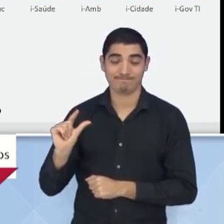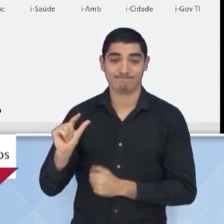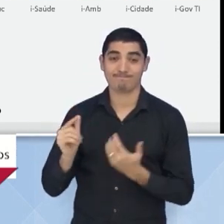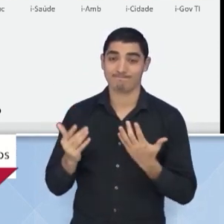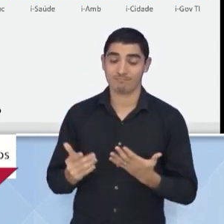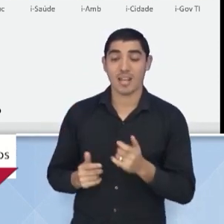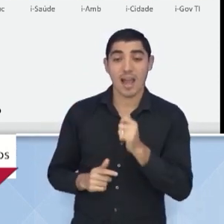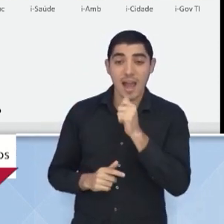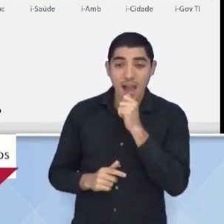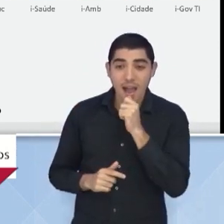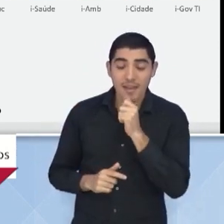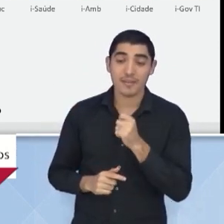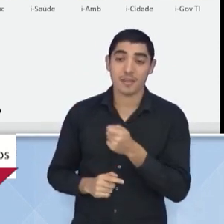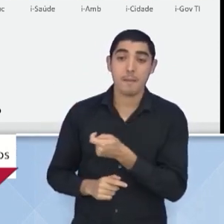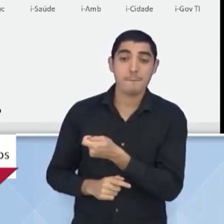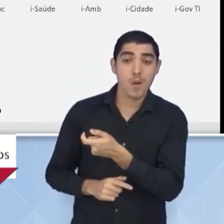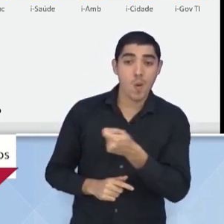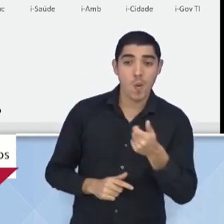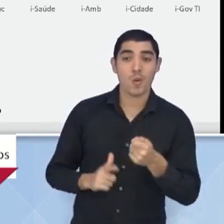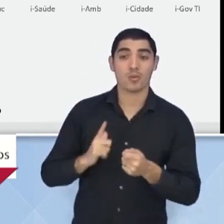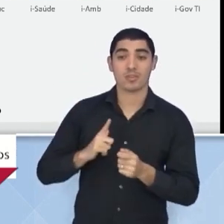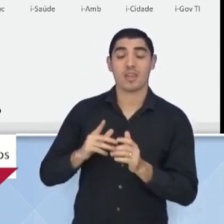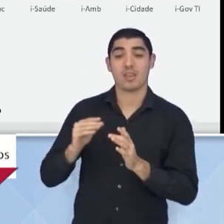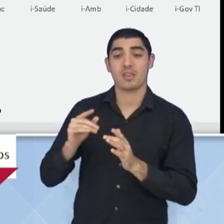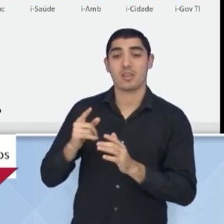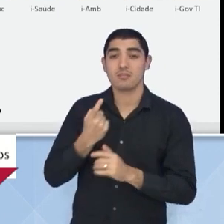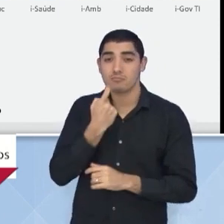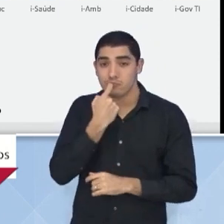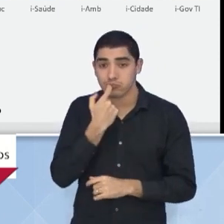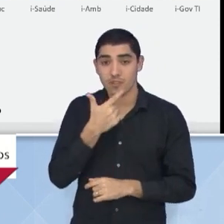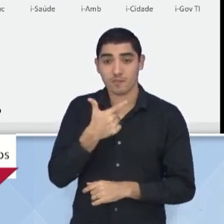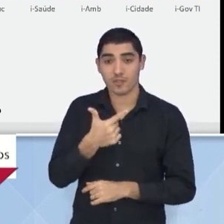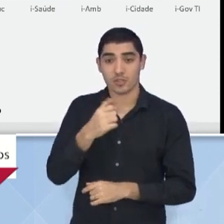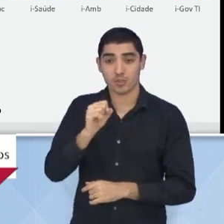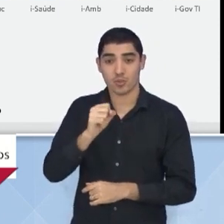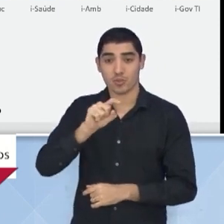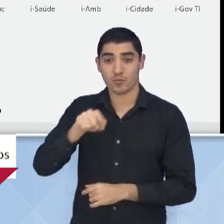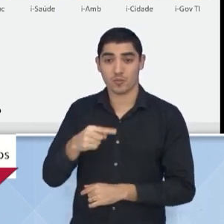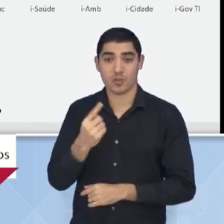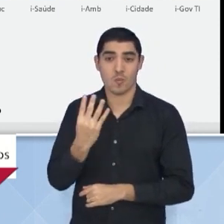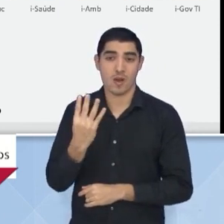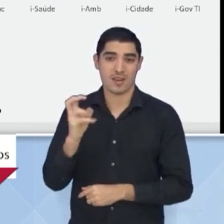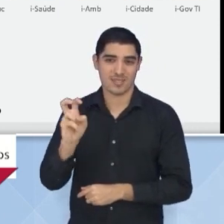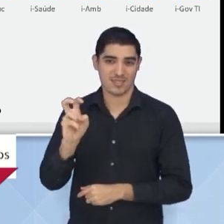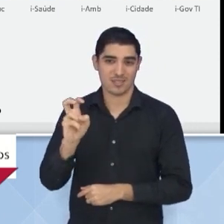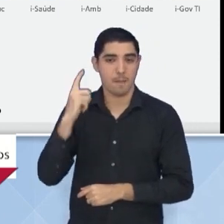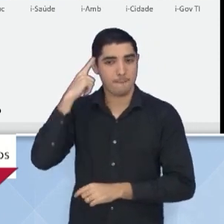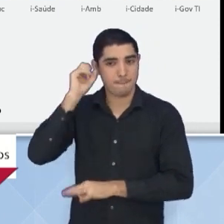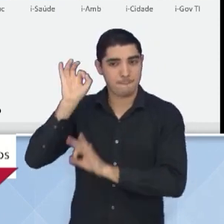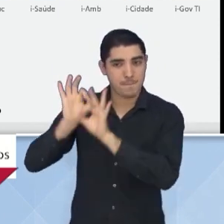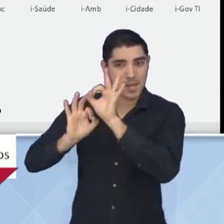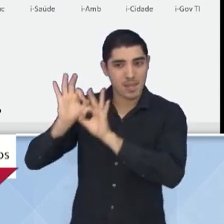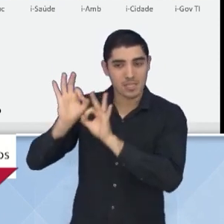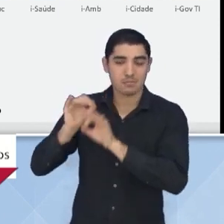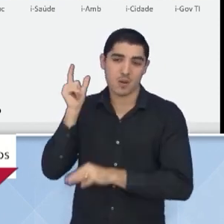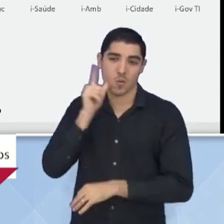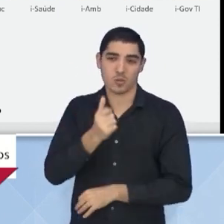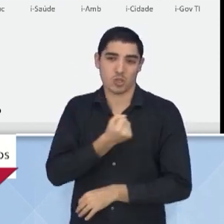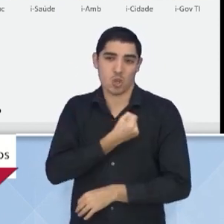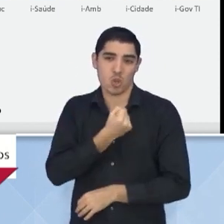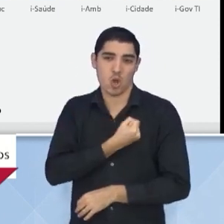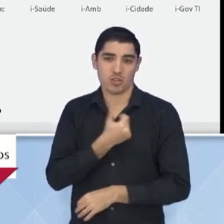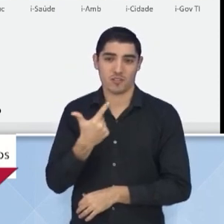menor dos Municípios com apenas 28,45 por da nota